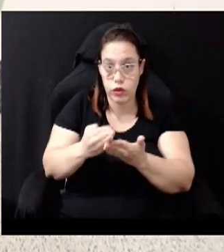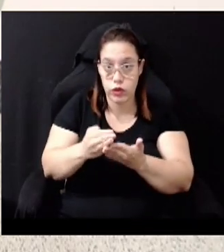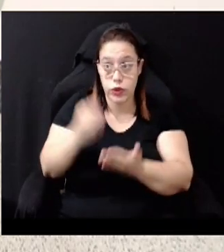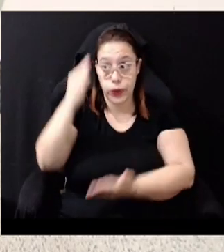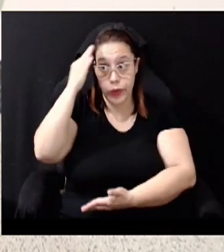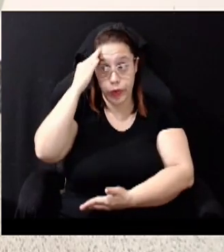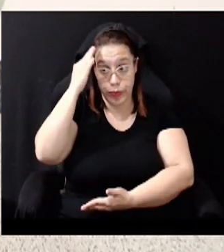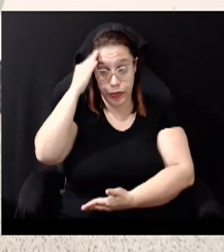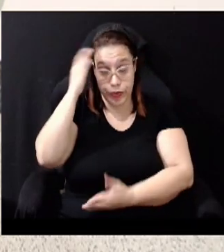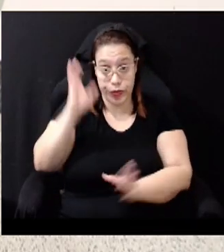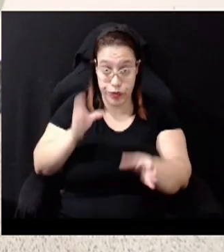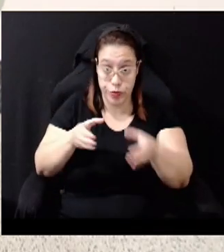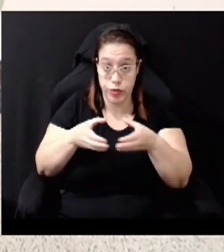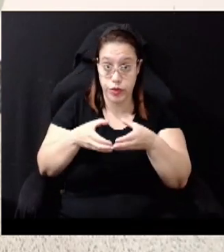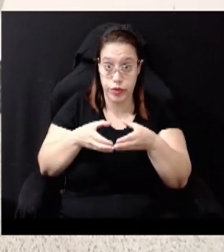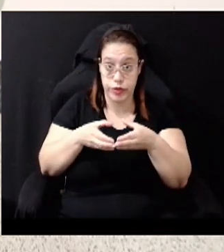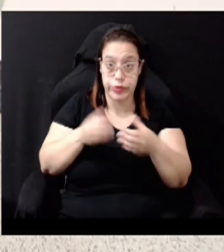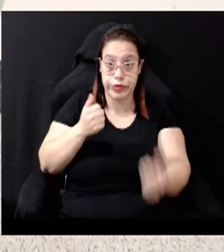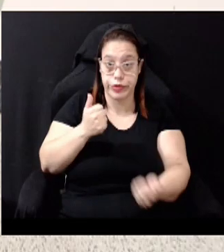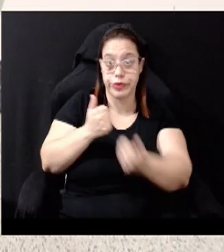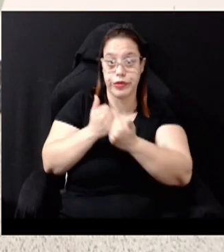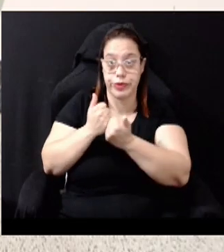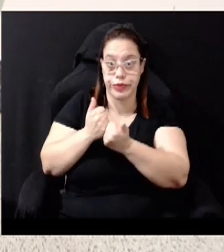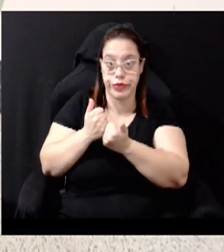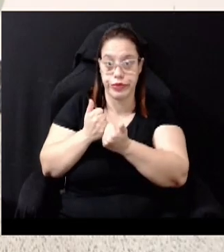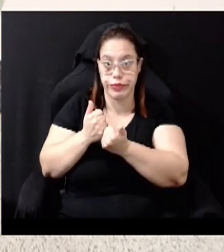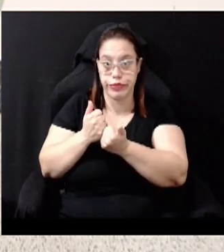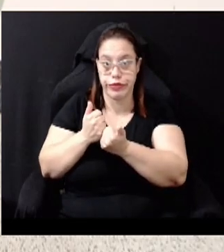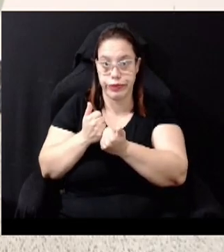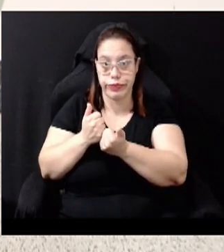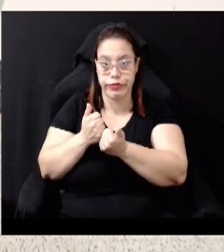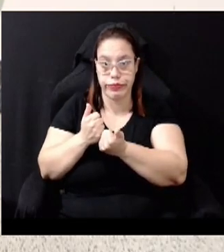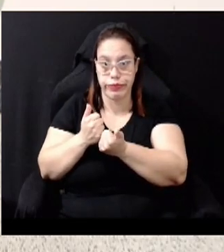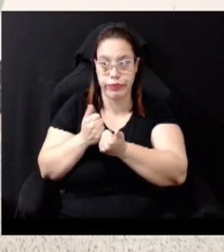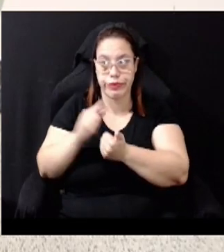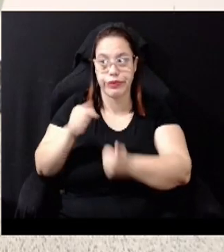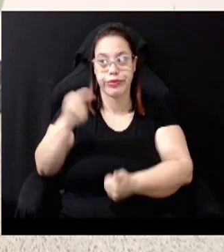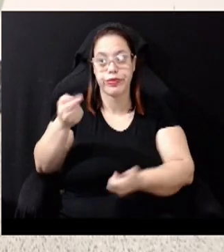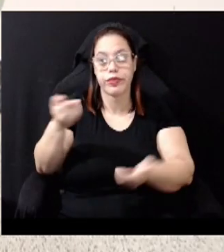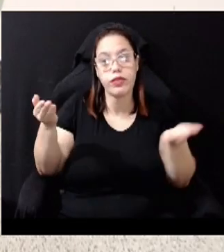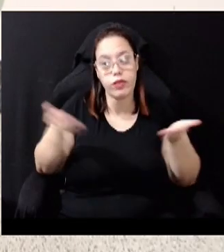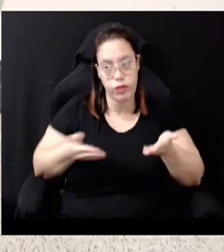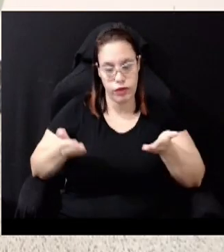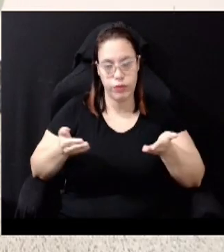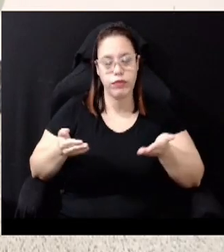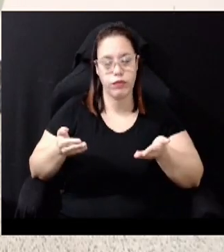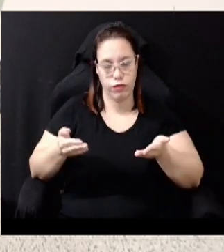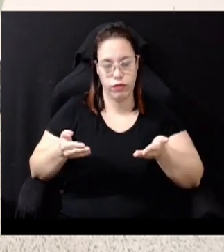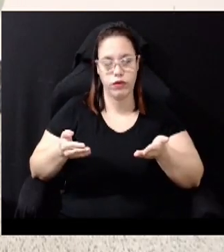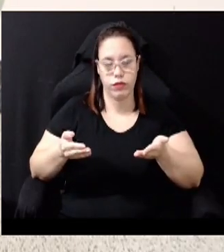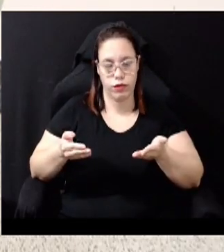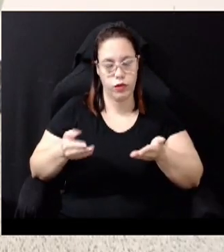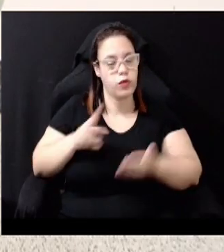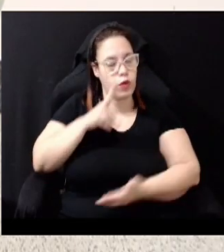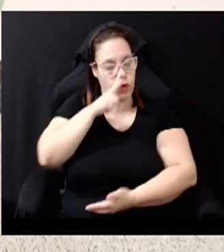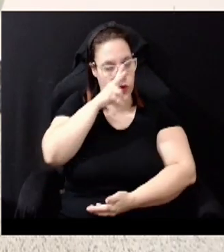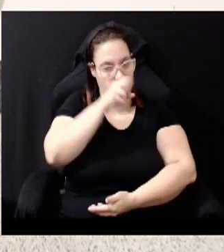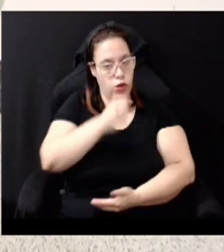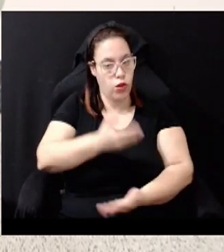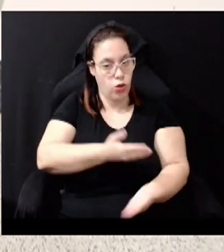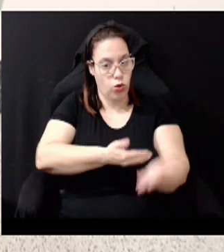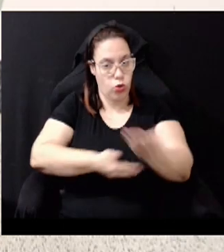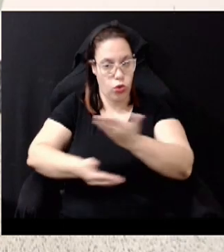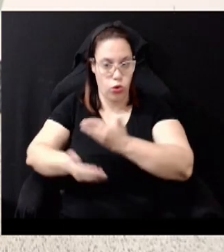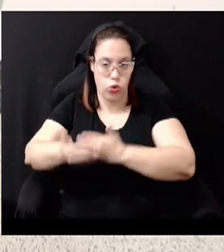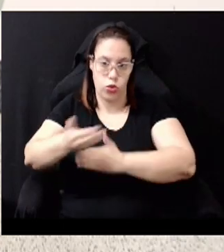escolar iria apoiar e tivemos um apoio muito grande. A lei hoje, ela reforça todo esse processo, ela nos